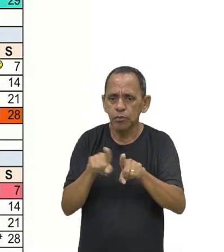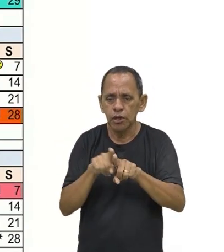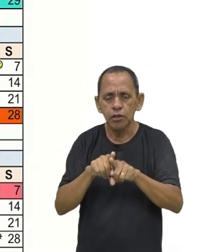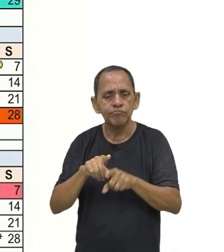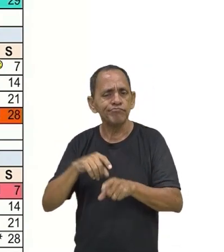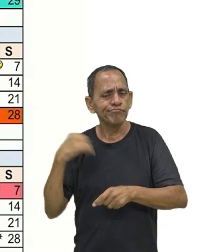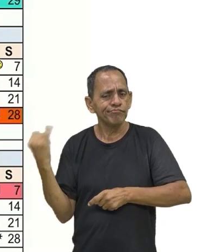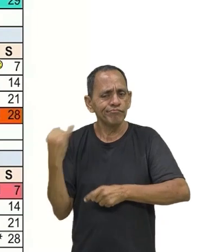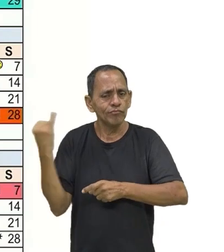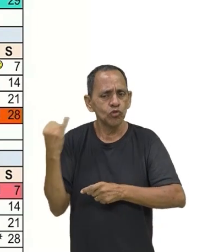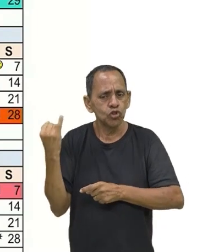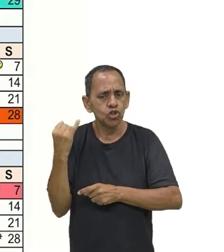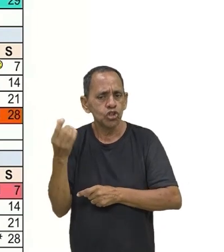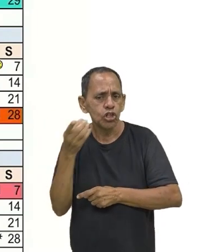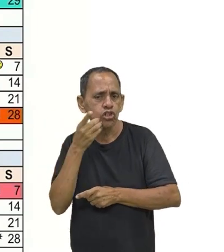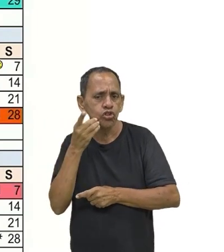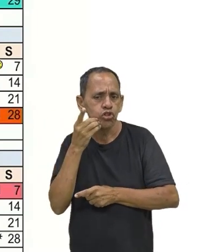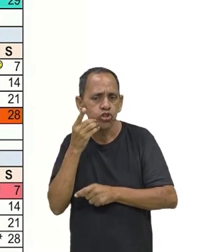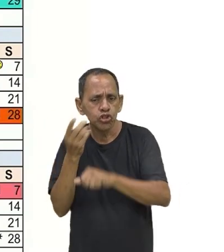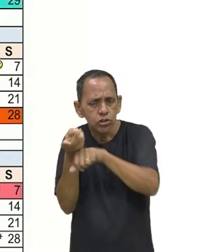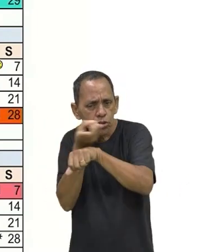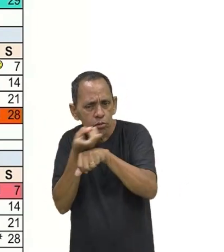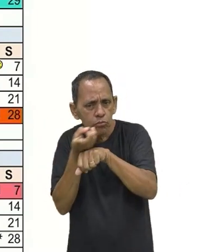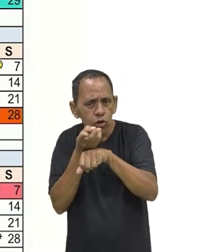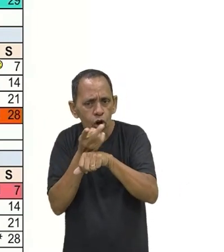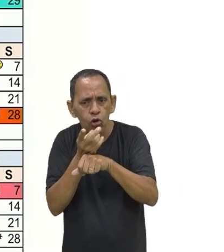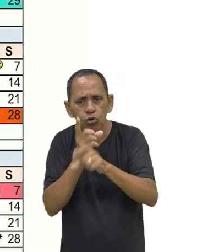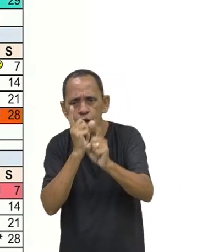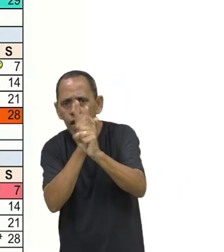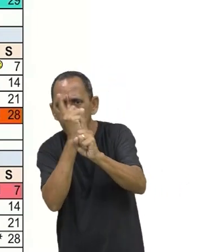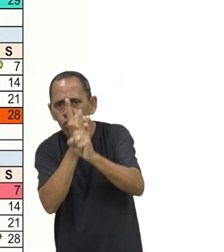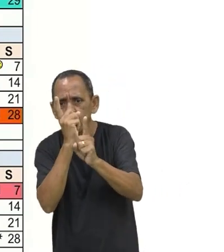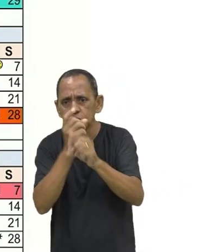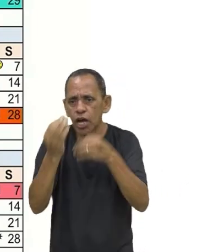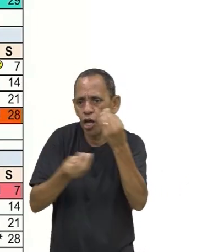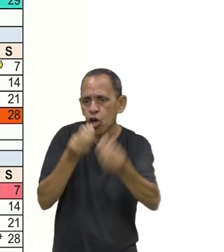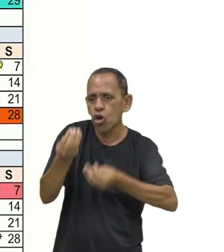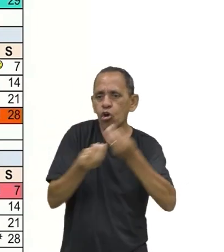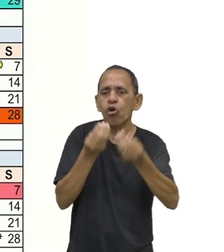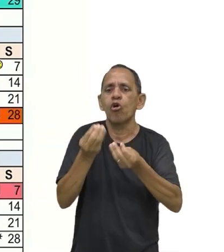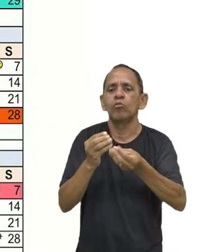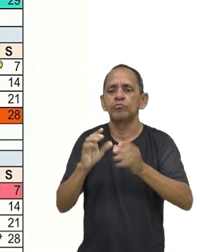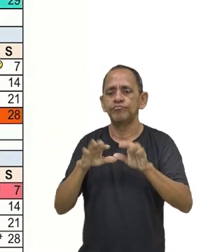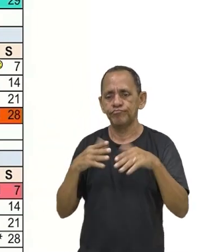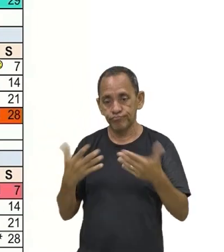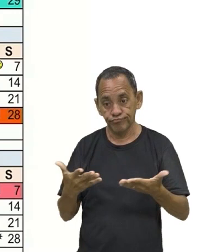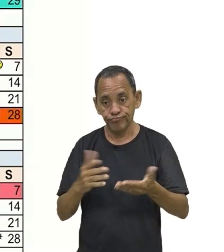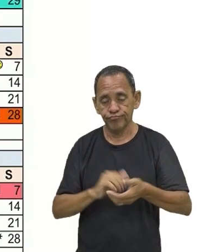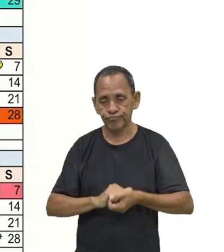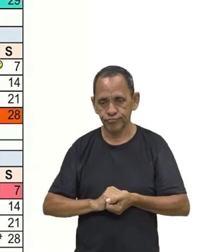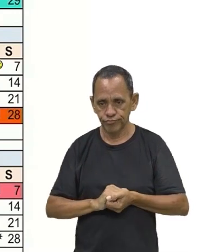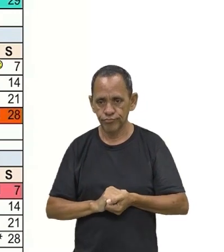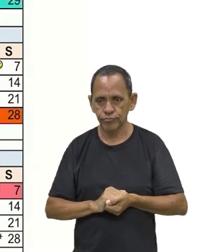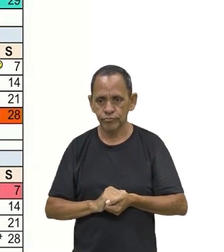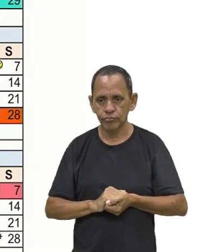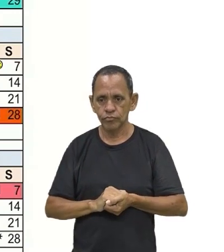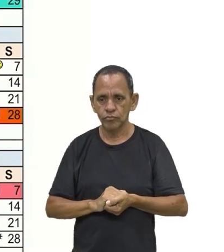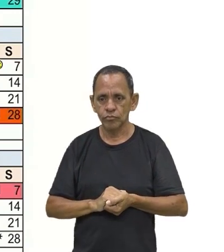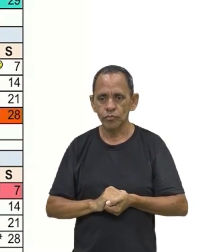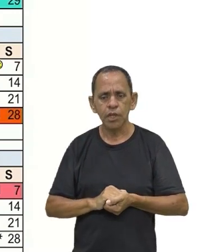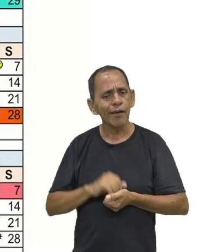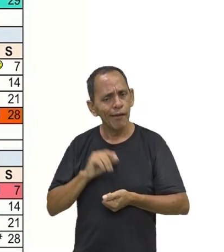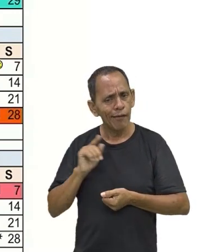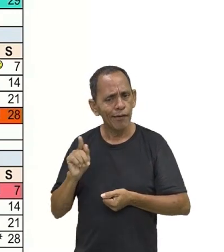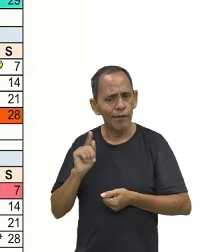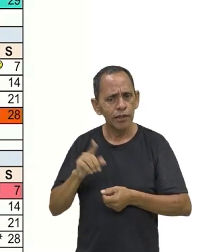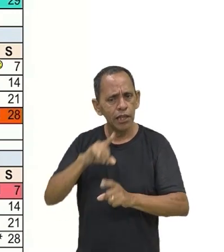estas datas que no calendário ele já vem indicando. E no diário digital vai aparecer essas datas para vocês, professores. Então, não há motivo de